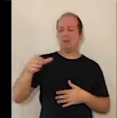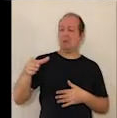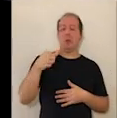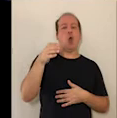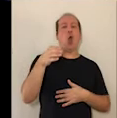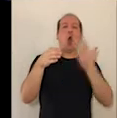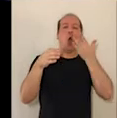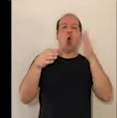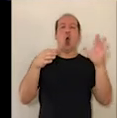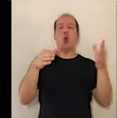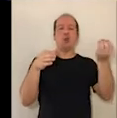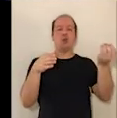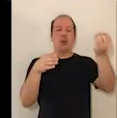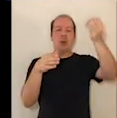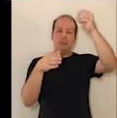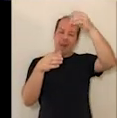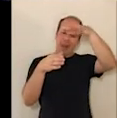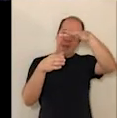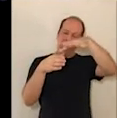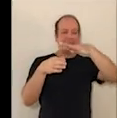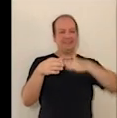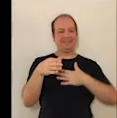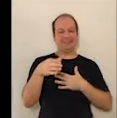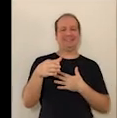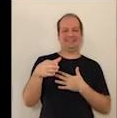Uma taça de ouro.